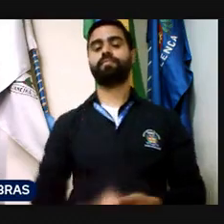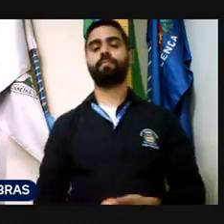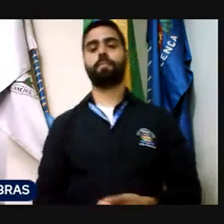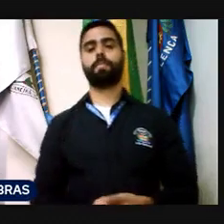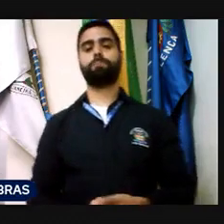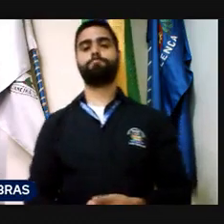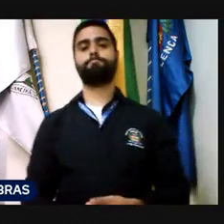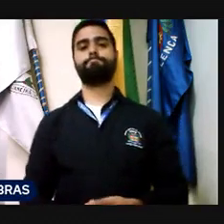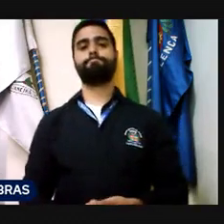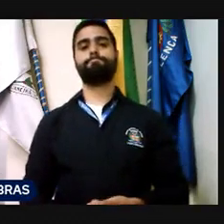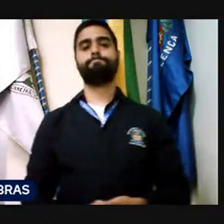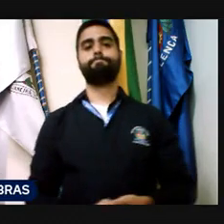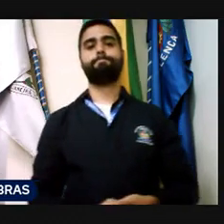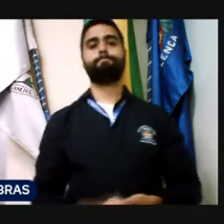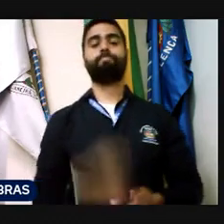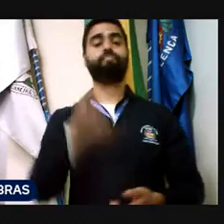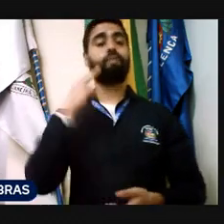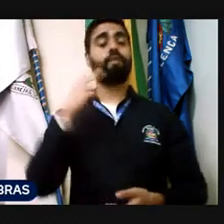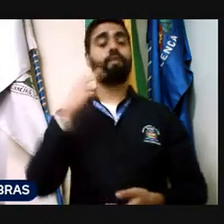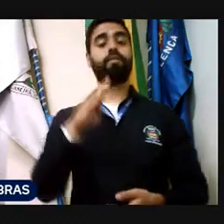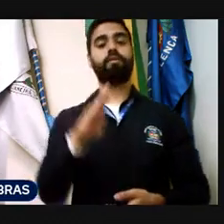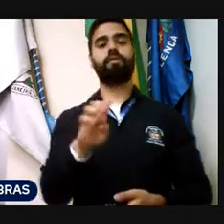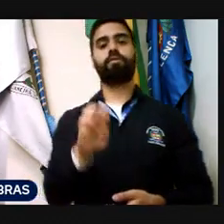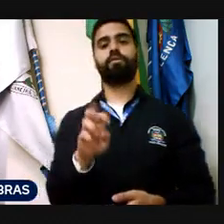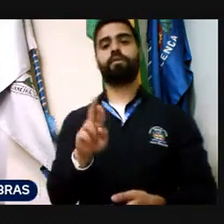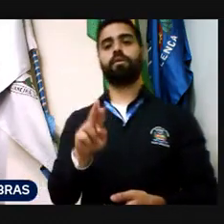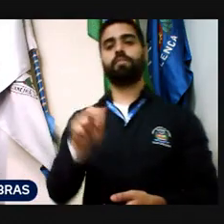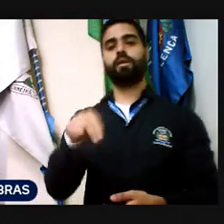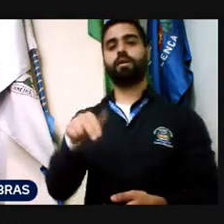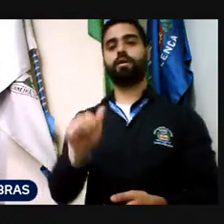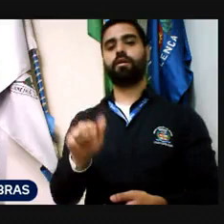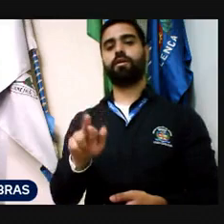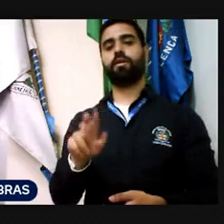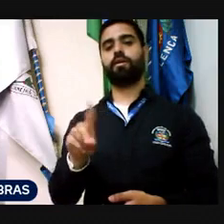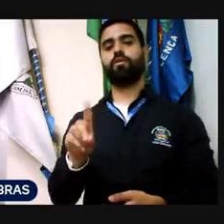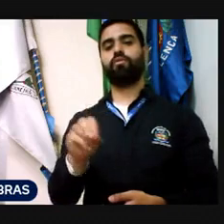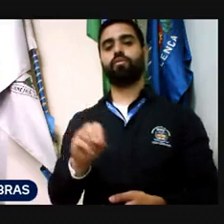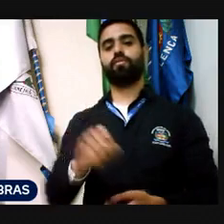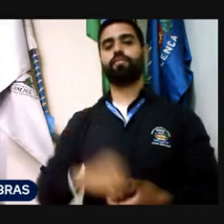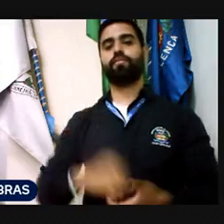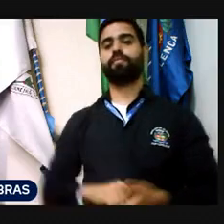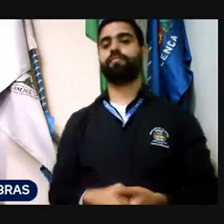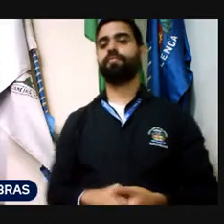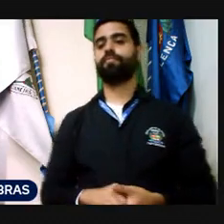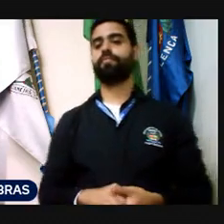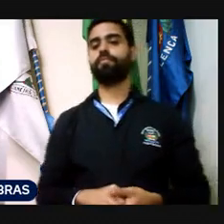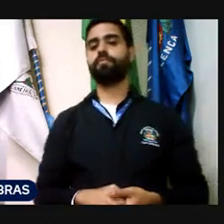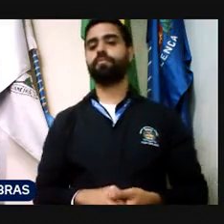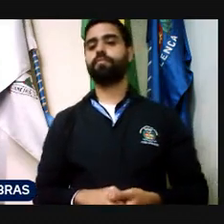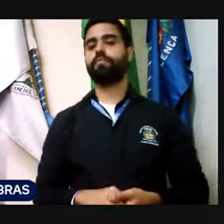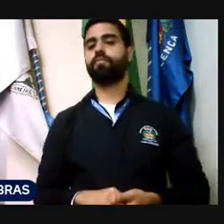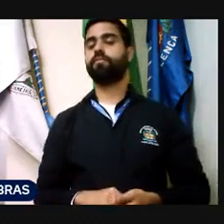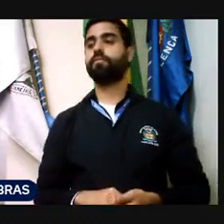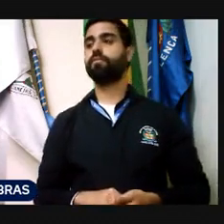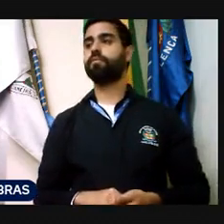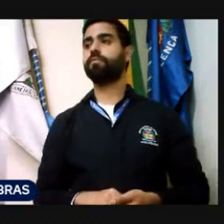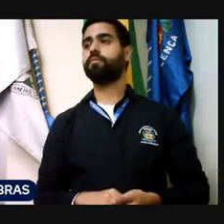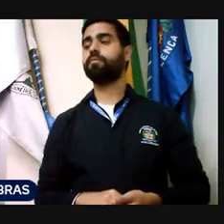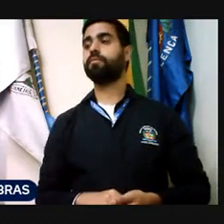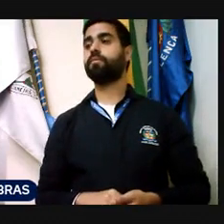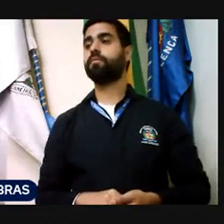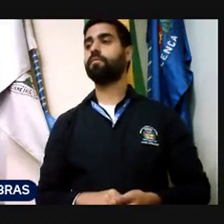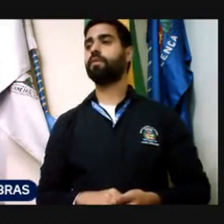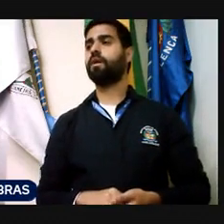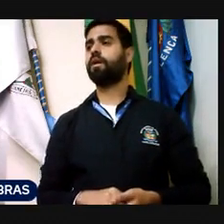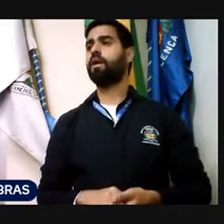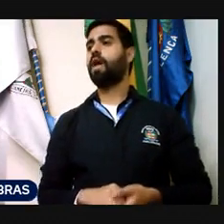Municipal, vereador José Reinaldo, o vereador Bernardo Machado, requer a vossa excelência, no uso das prerrogativas, ouvido do outro plenário da forma edimental, o